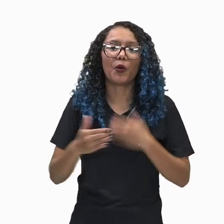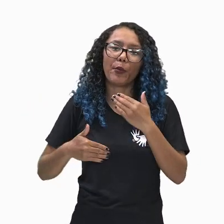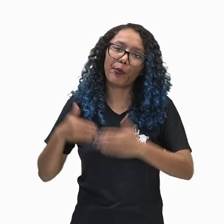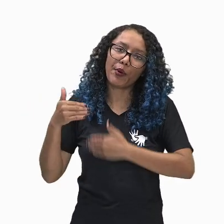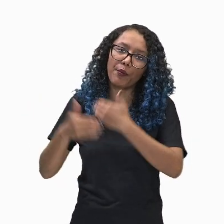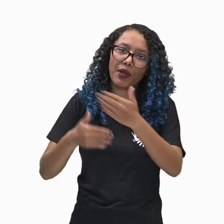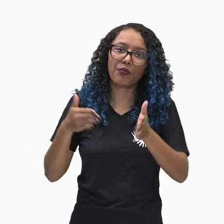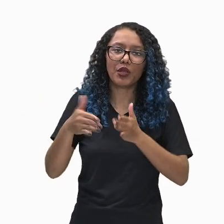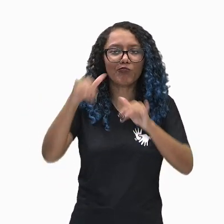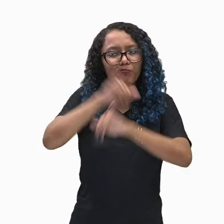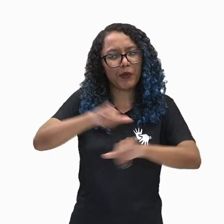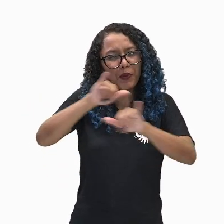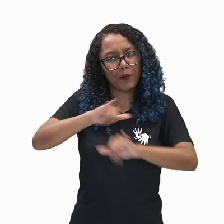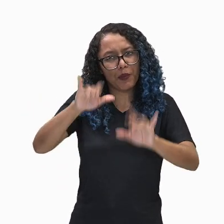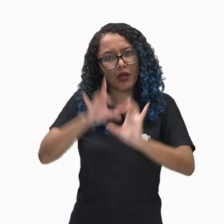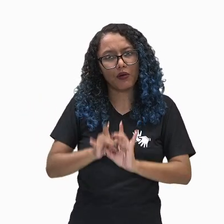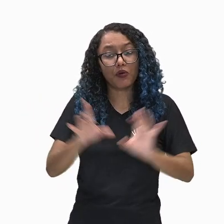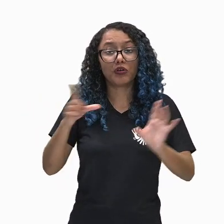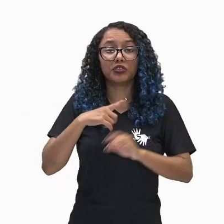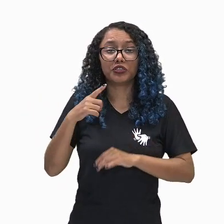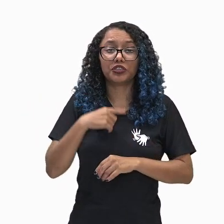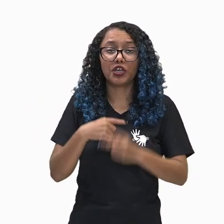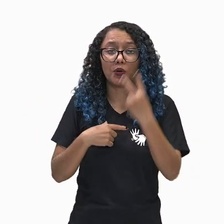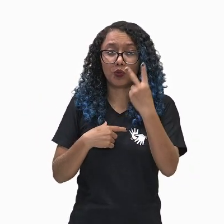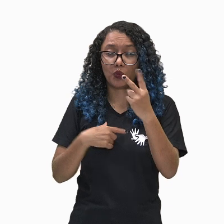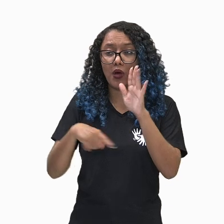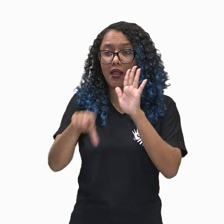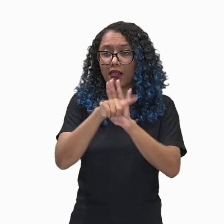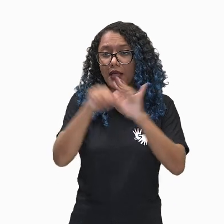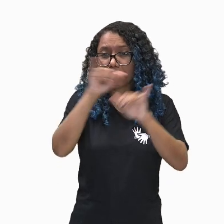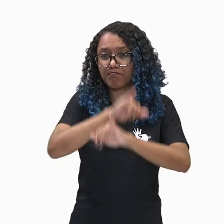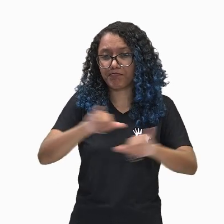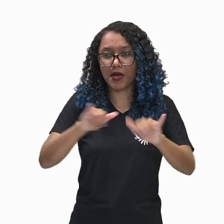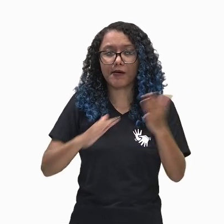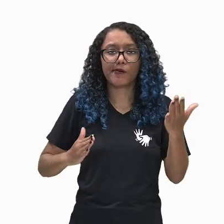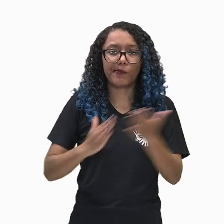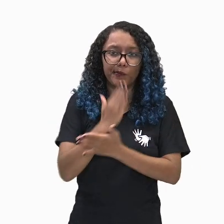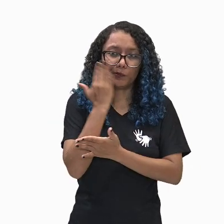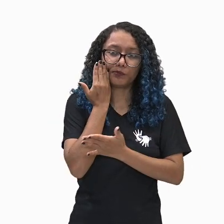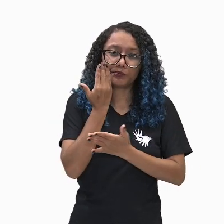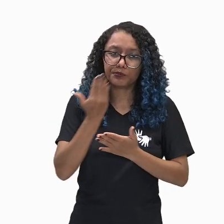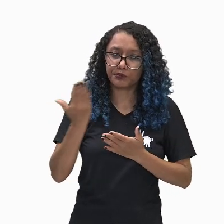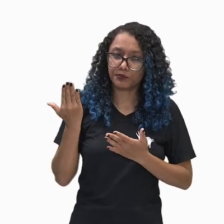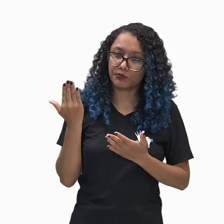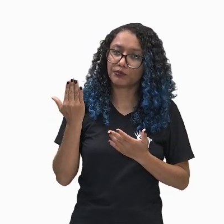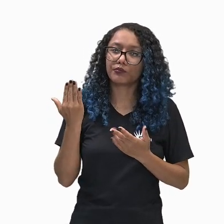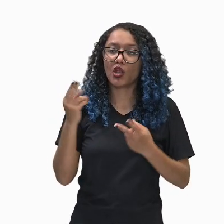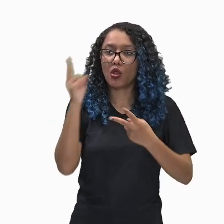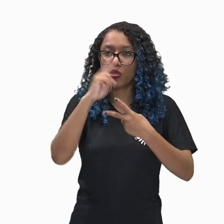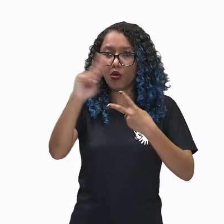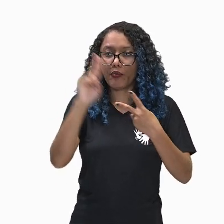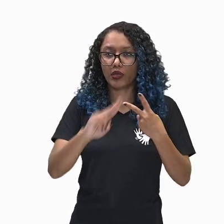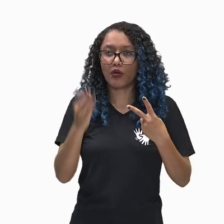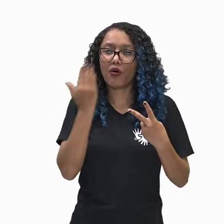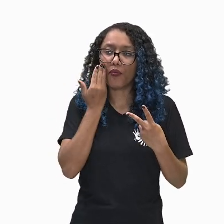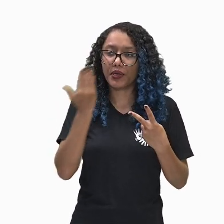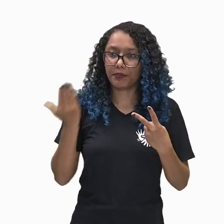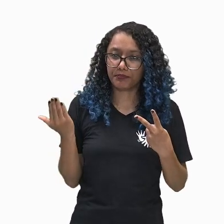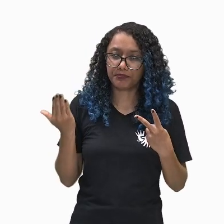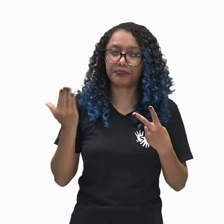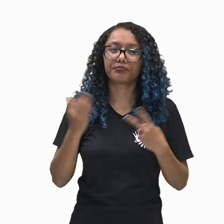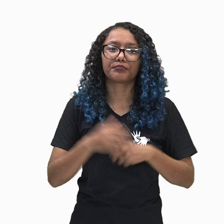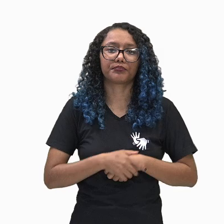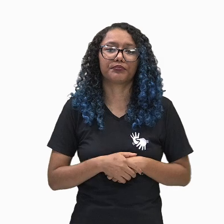campanha abolicionista, 2 leis foram, então, promulgadas. E aí eu falo, então, a lei do ventre livre, né, e a lei